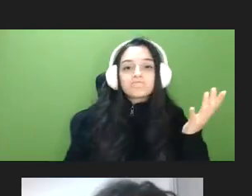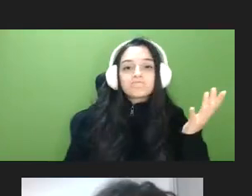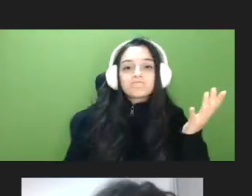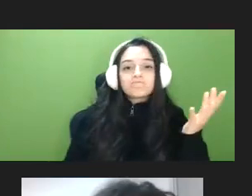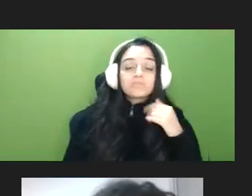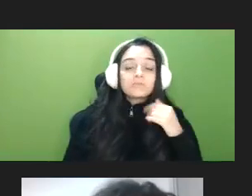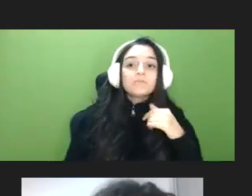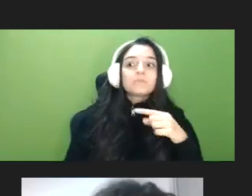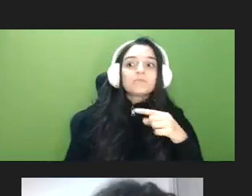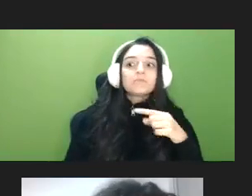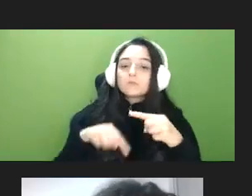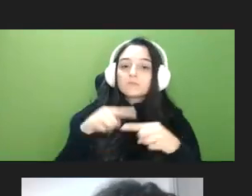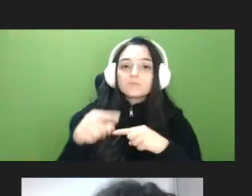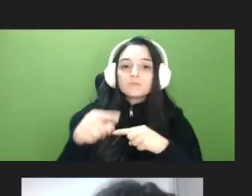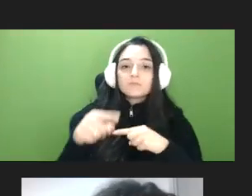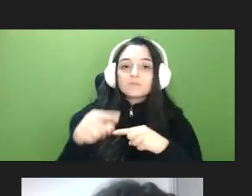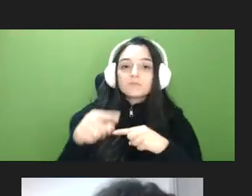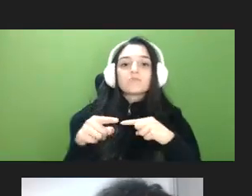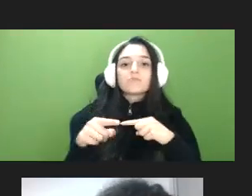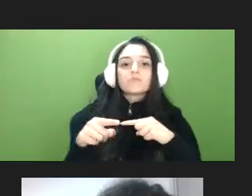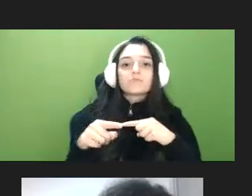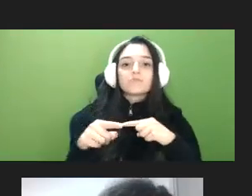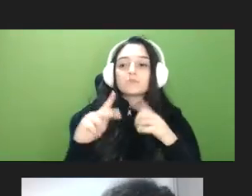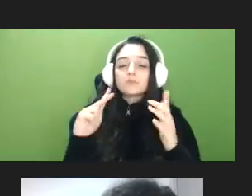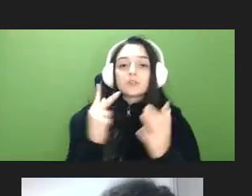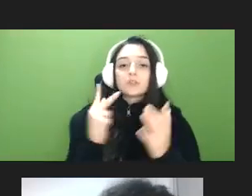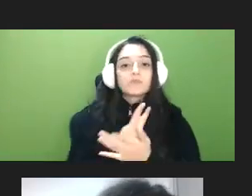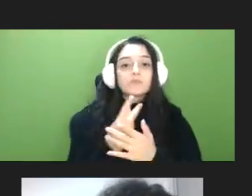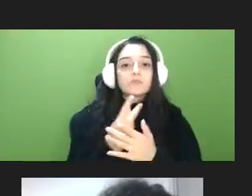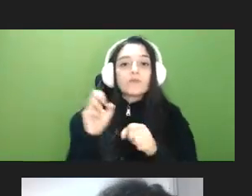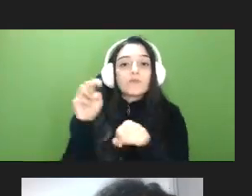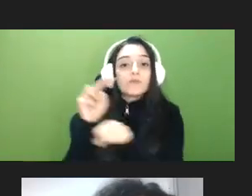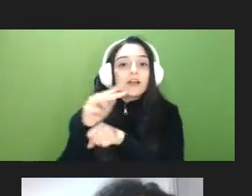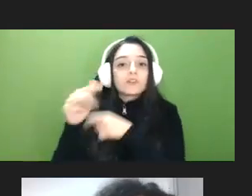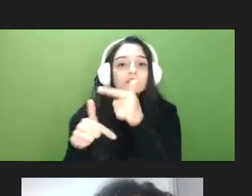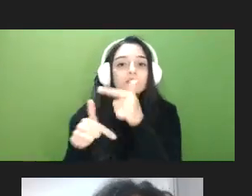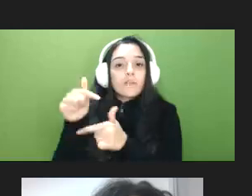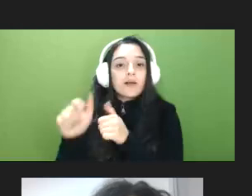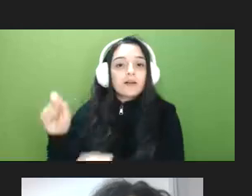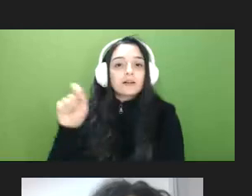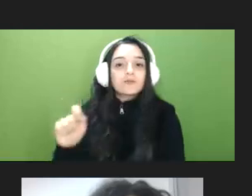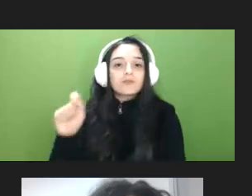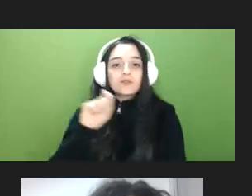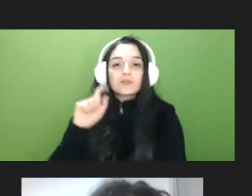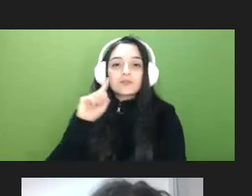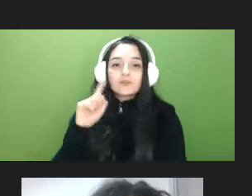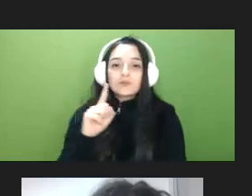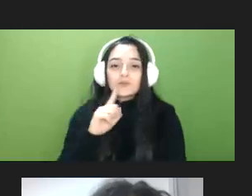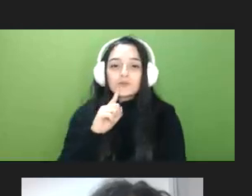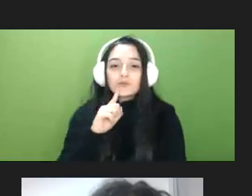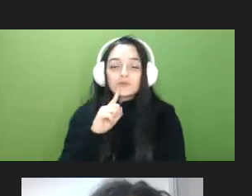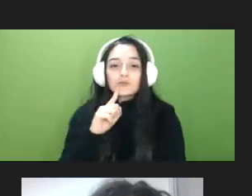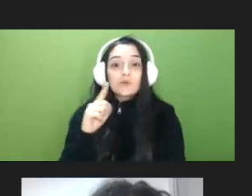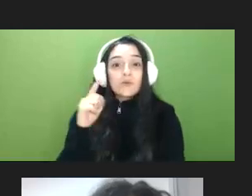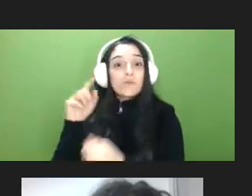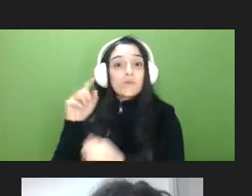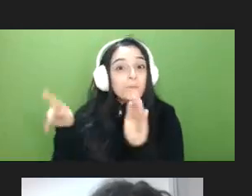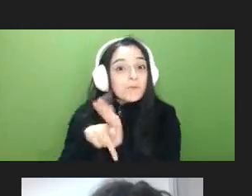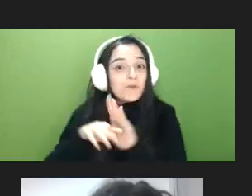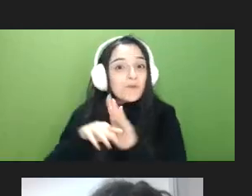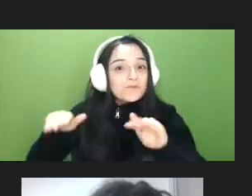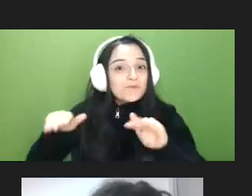seguida abriu ali uma vaga de trabalho para psicólogo na Associação de Surdos, e foi onde essa minha